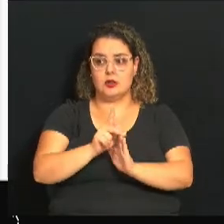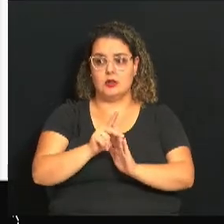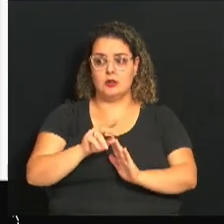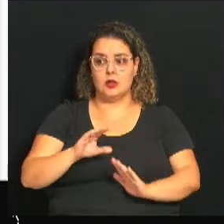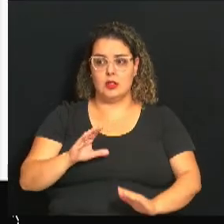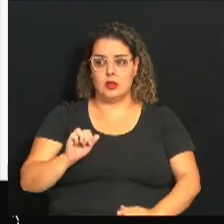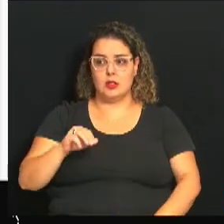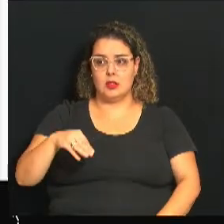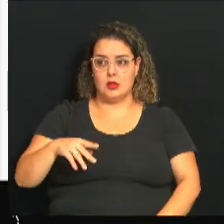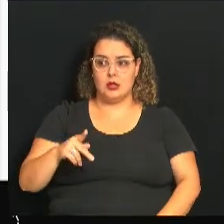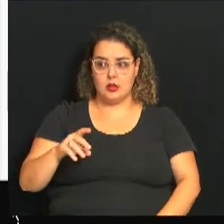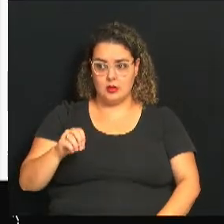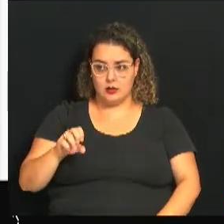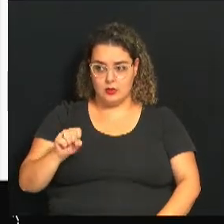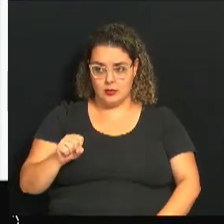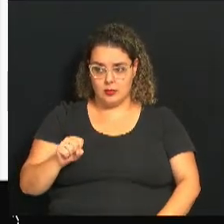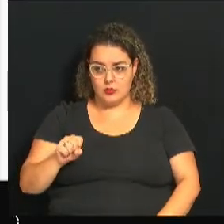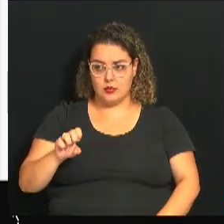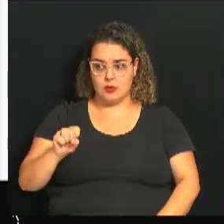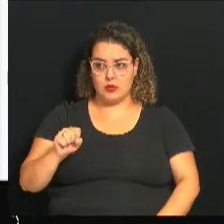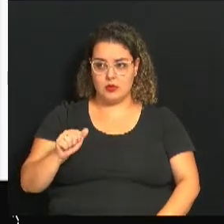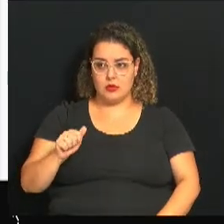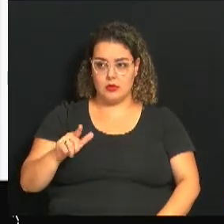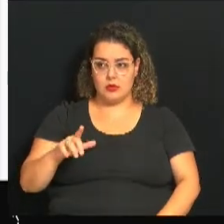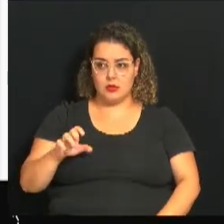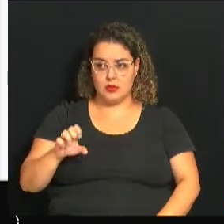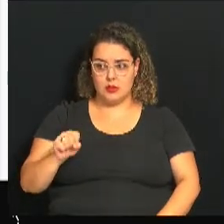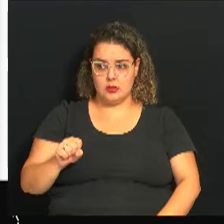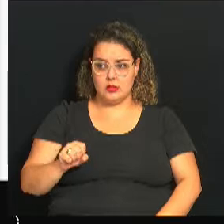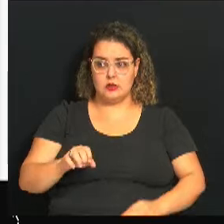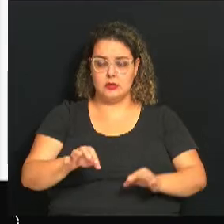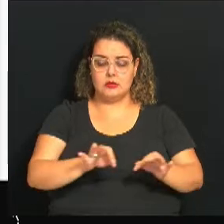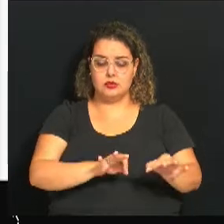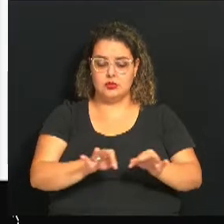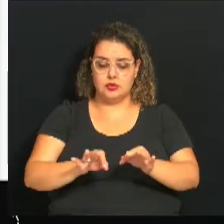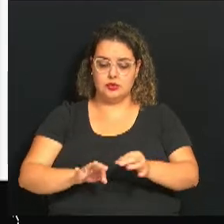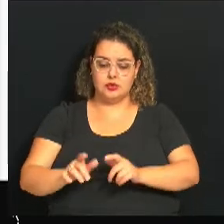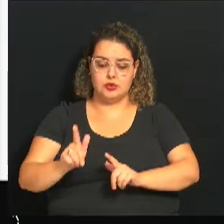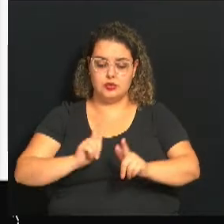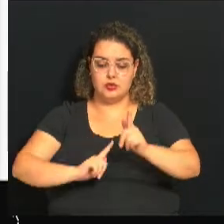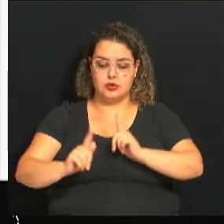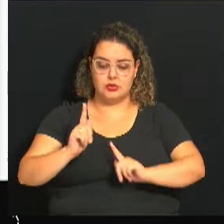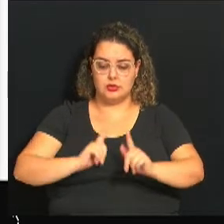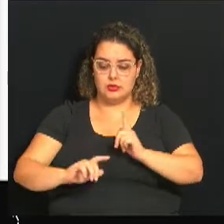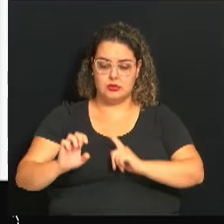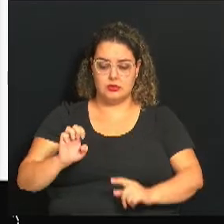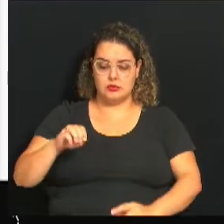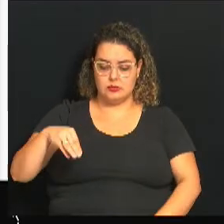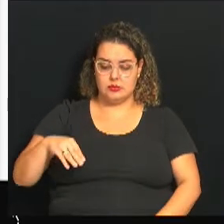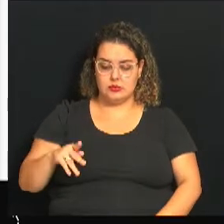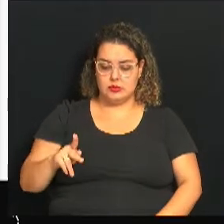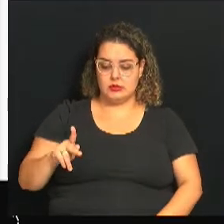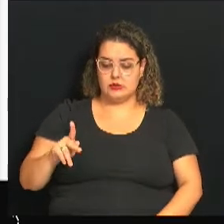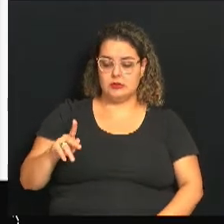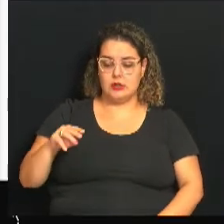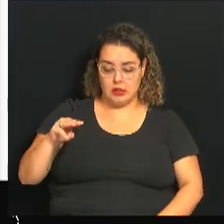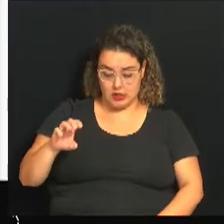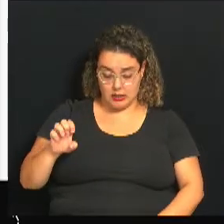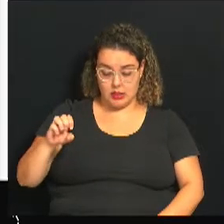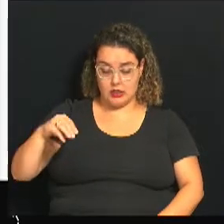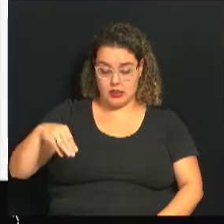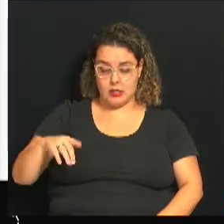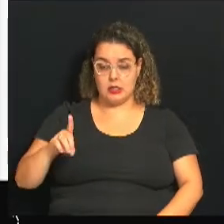tá? Que está em DEC gerenciando esse projeto. Ele complementa o projeto da Glicério feito na gestão